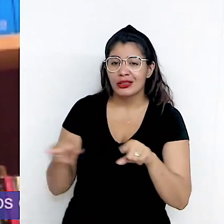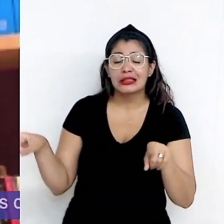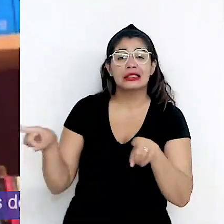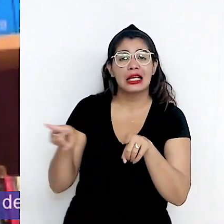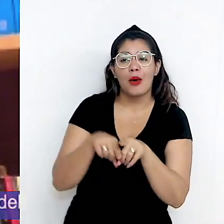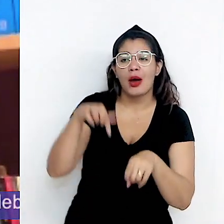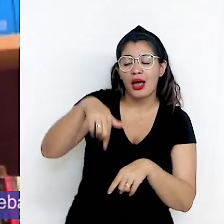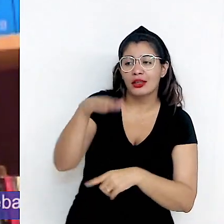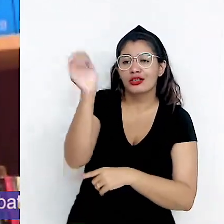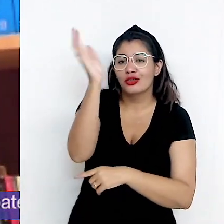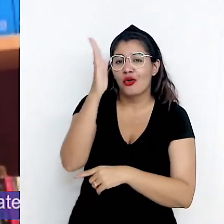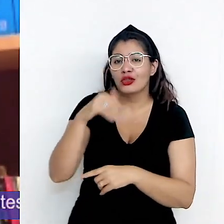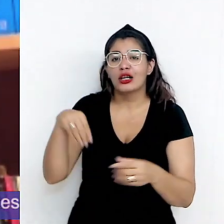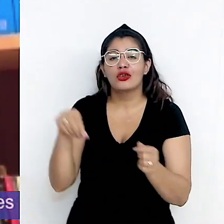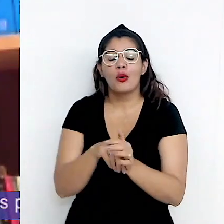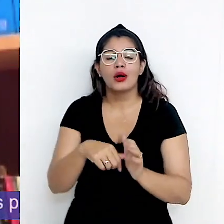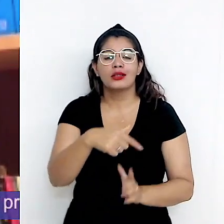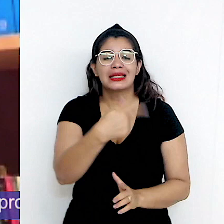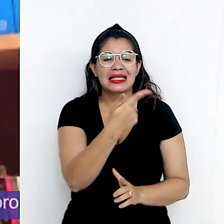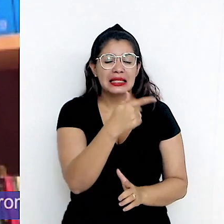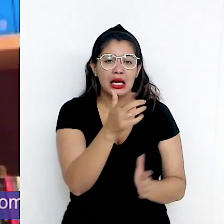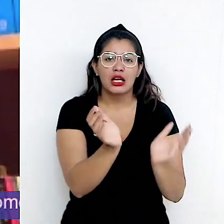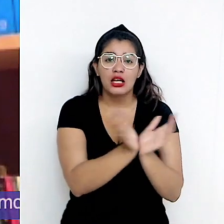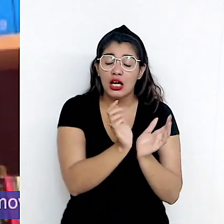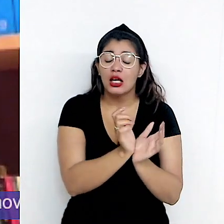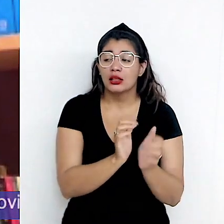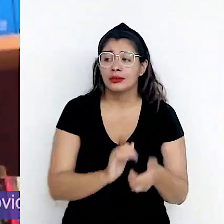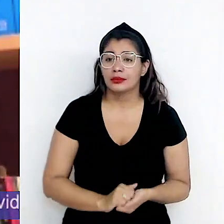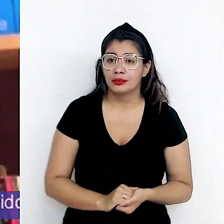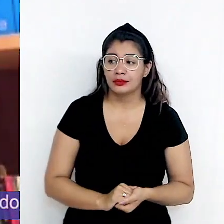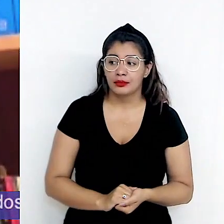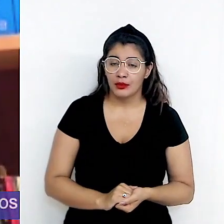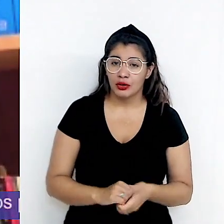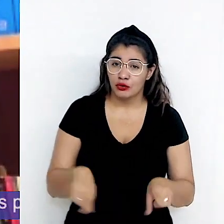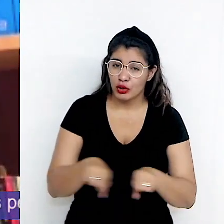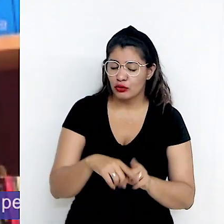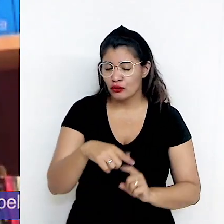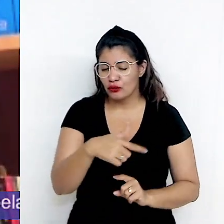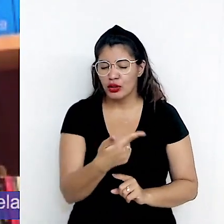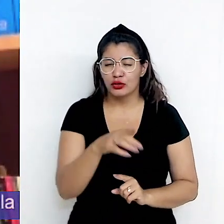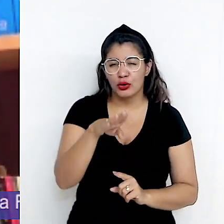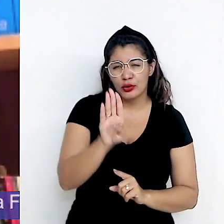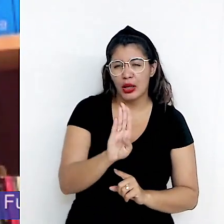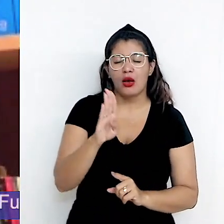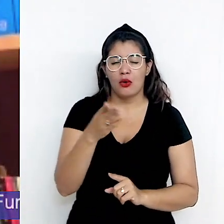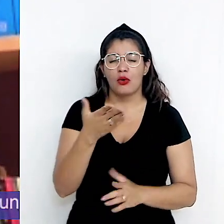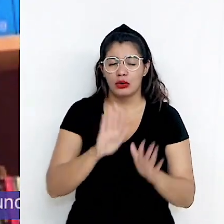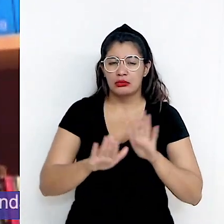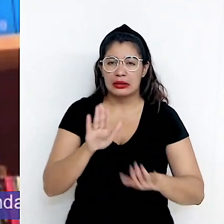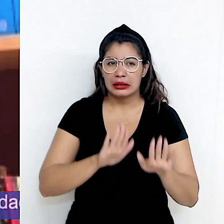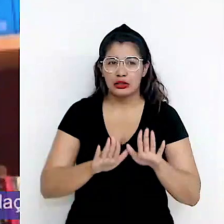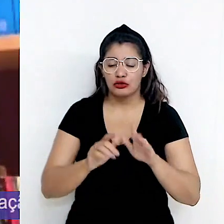diretos no Brasil ocupando sétima posição e Stop de capitais proximadamente 22 Milhões de Dólares